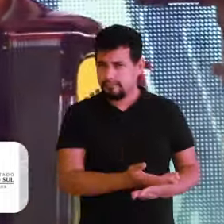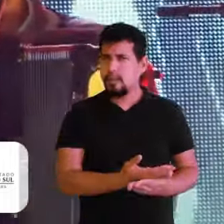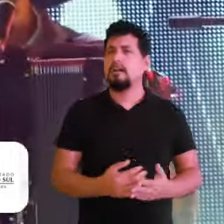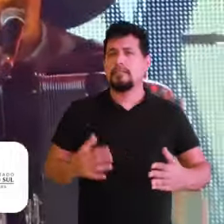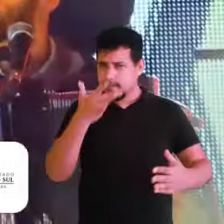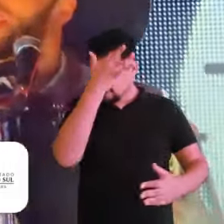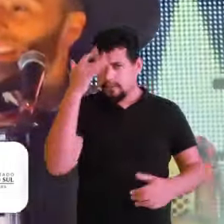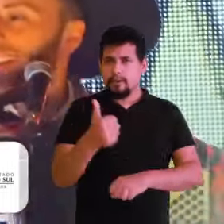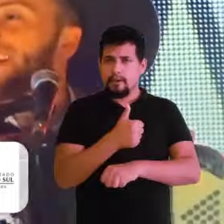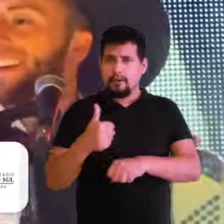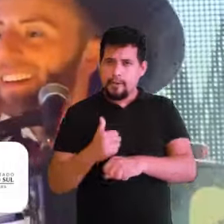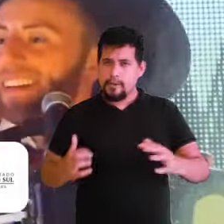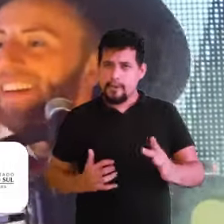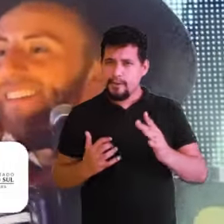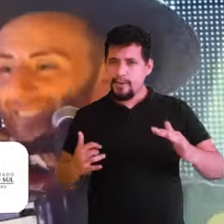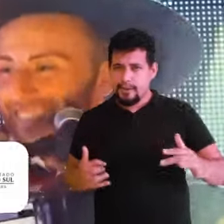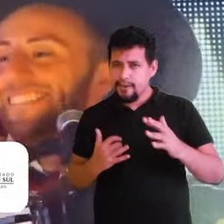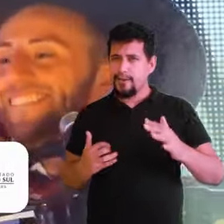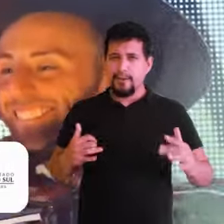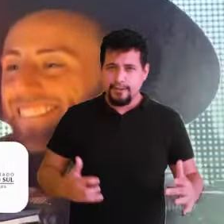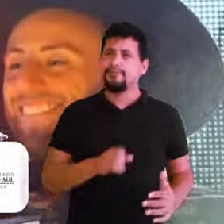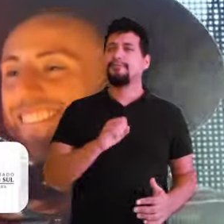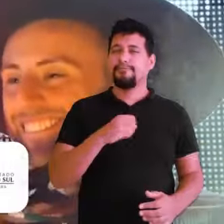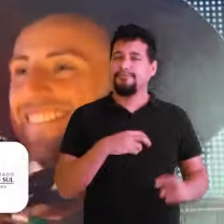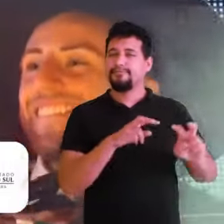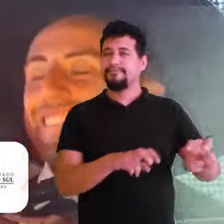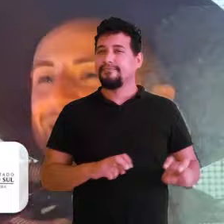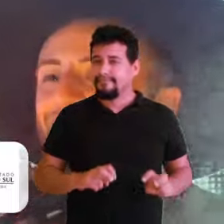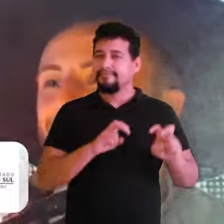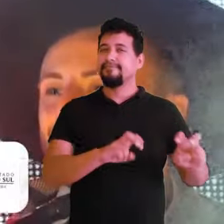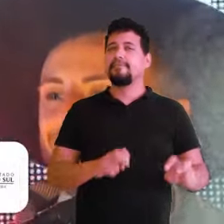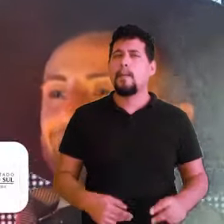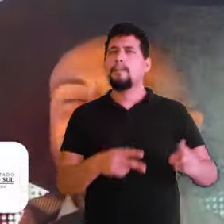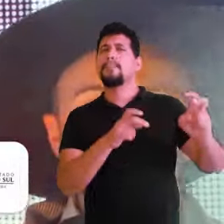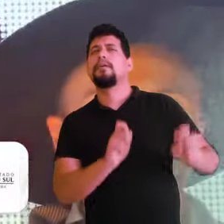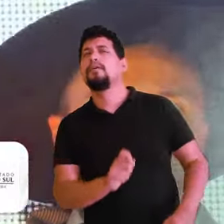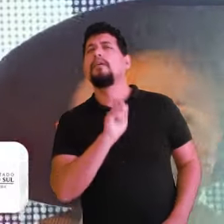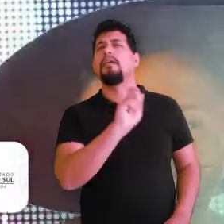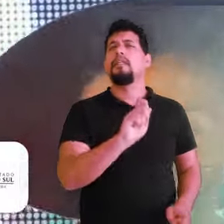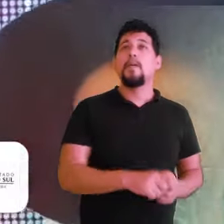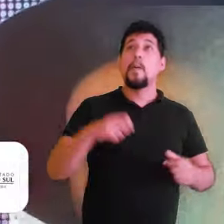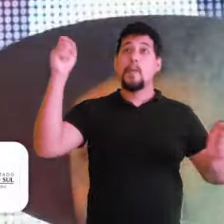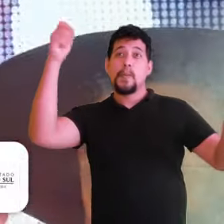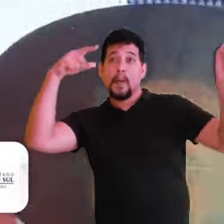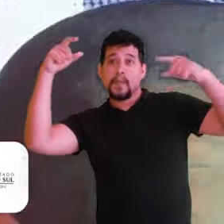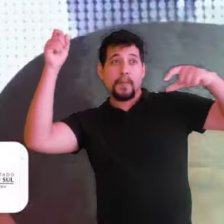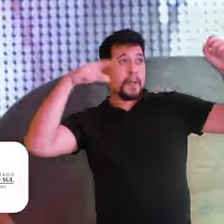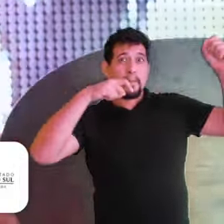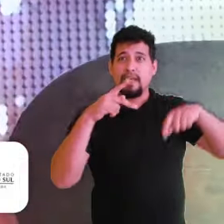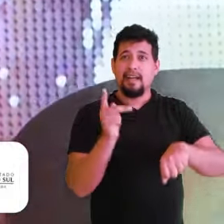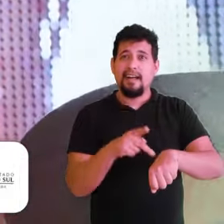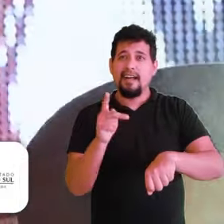decolatada, campeio a volta do mouro. E um par de estrelas prateada, saio